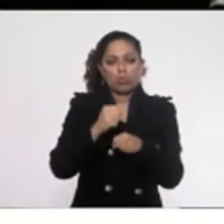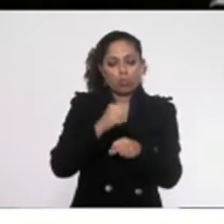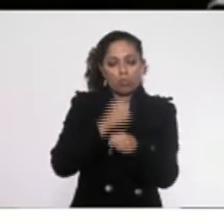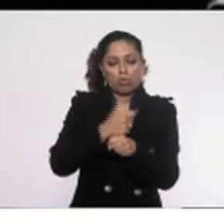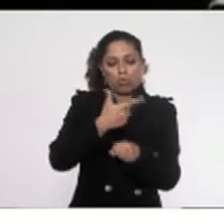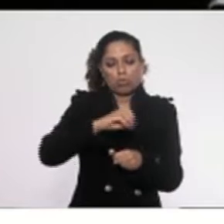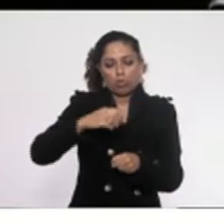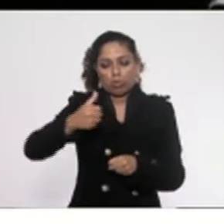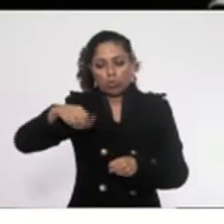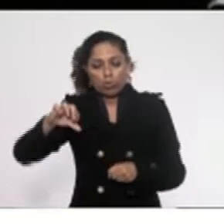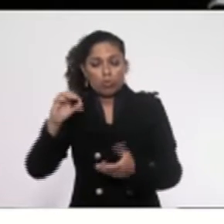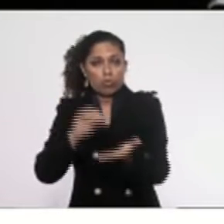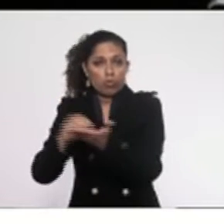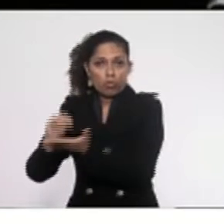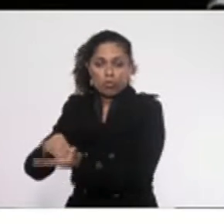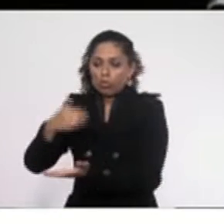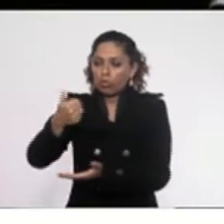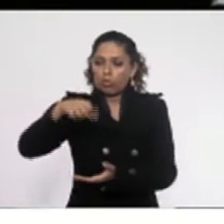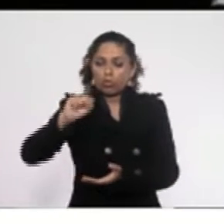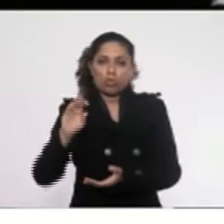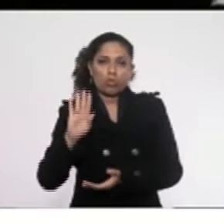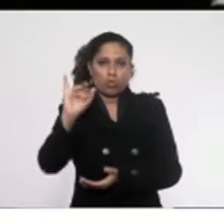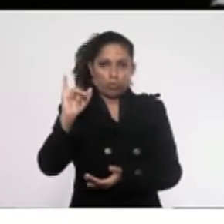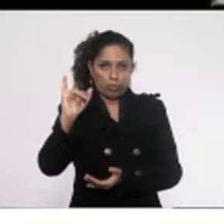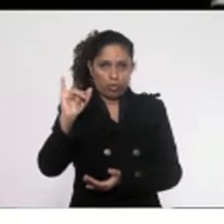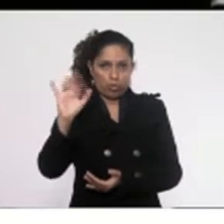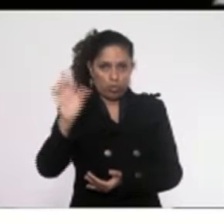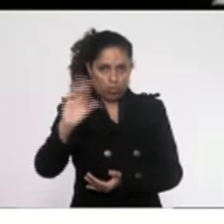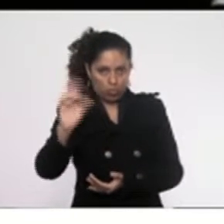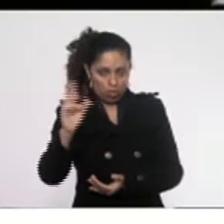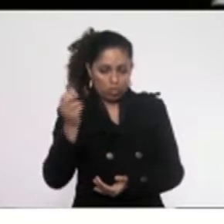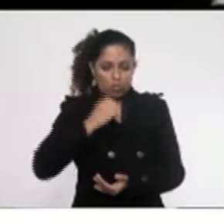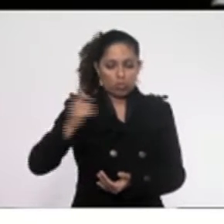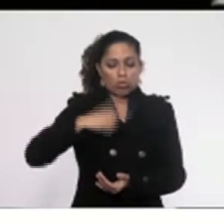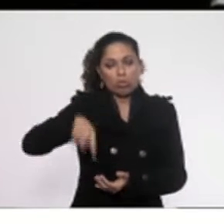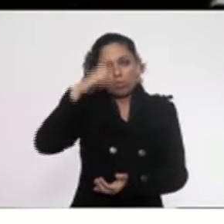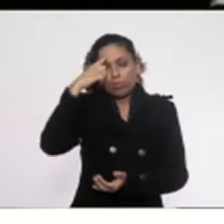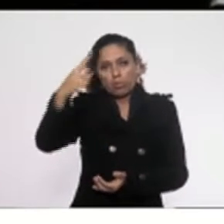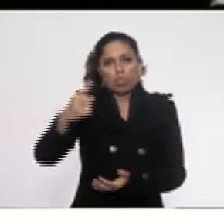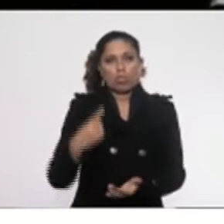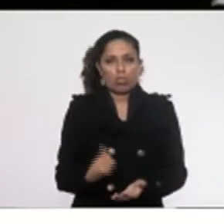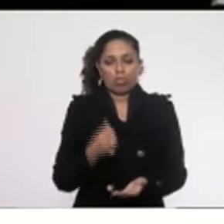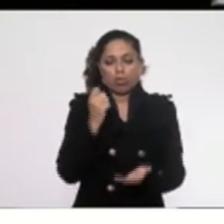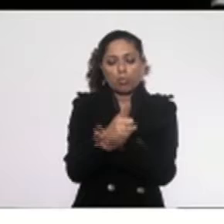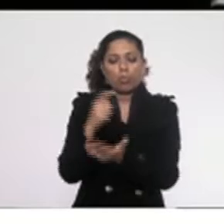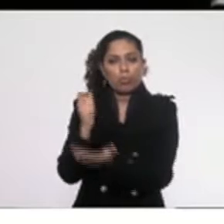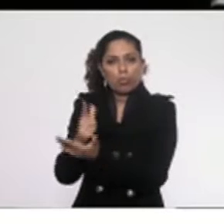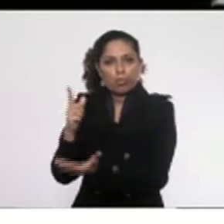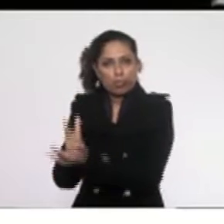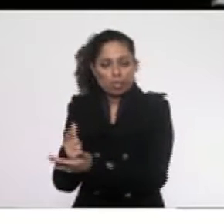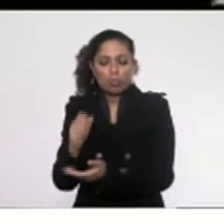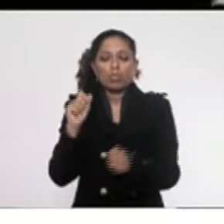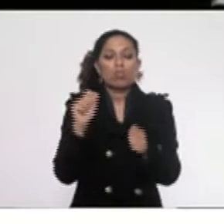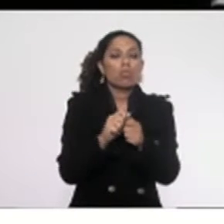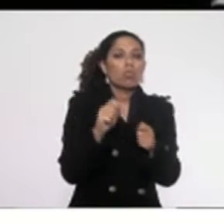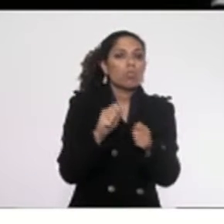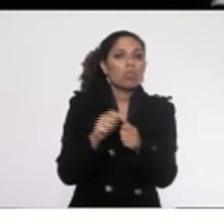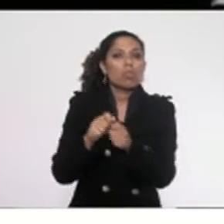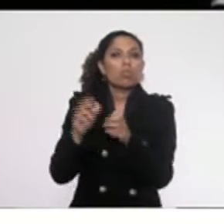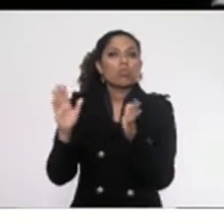2019 chegam a 18 bilhões. Se nós considerarmos o pagamento já feito